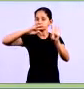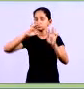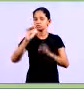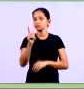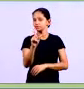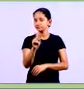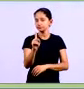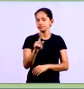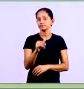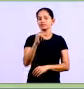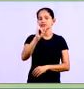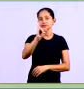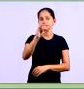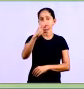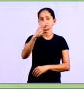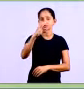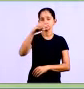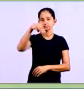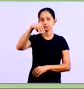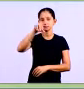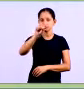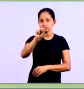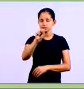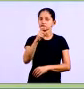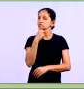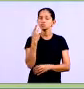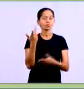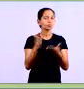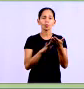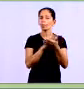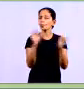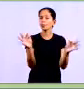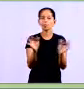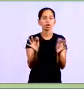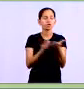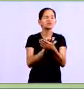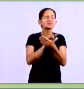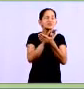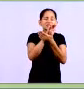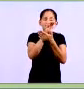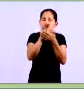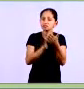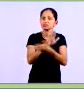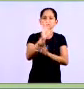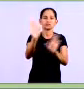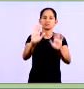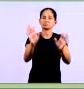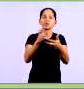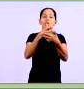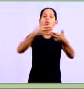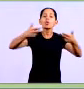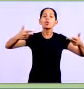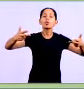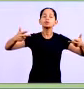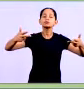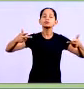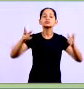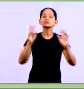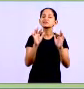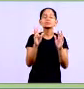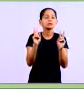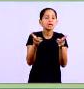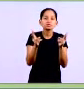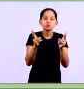de ICMS. Não se fala nisso no Simples Nacional. Então tem mercadoria. Então qual é o valor da minha mercadoria? No Simples